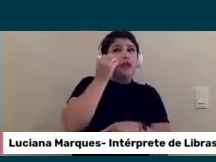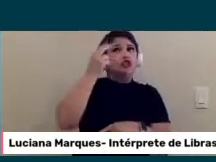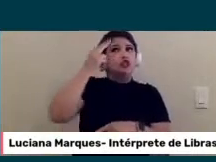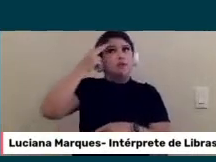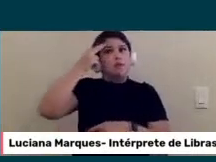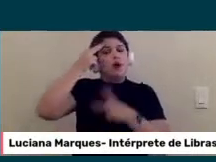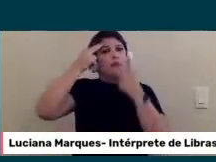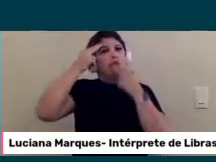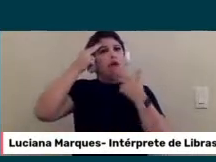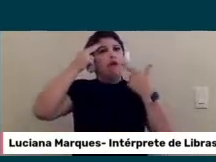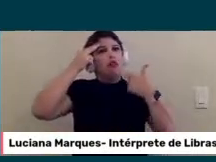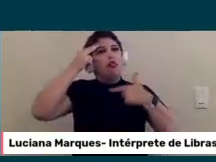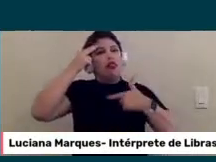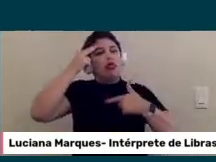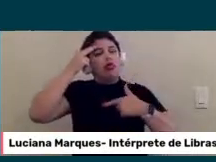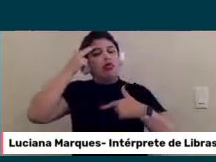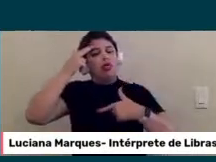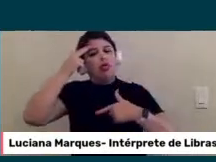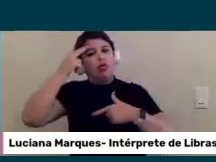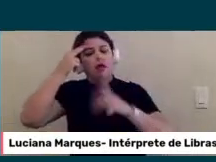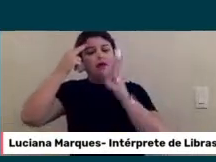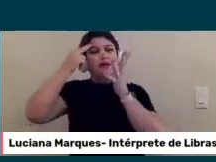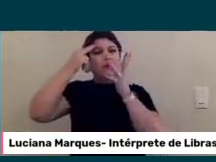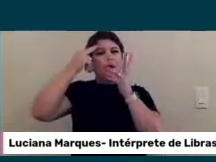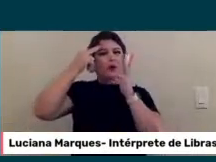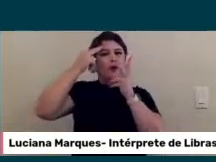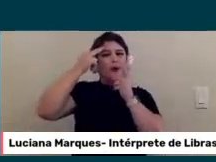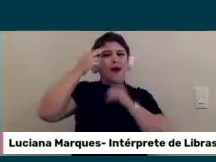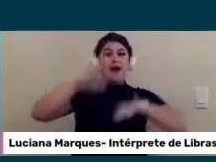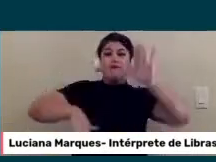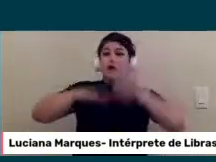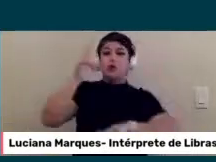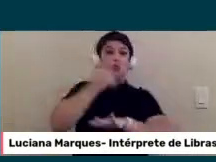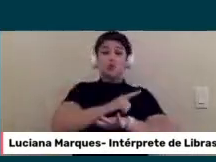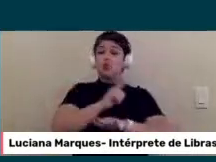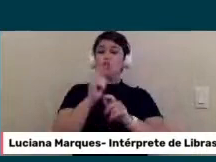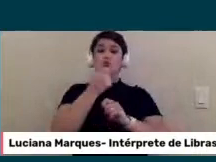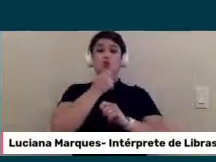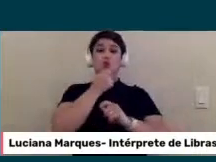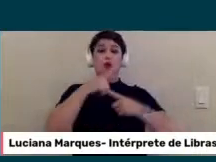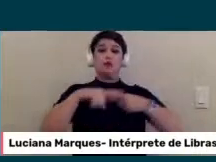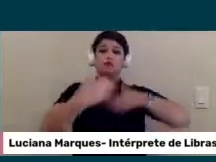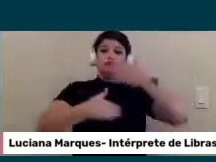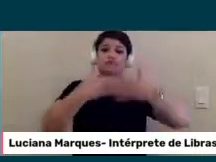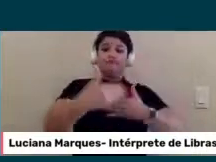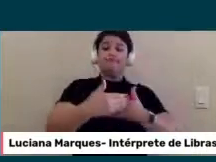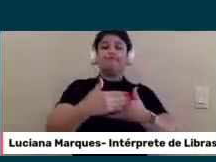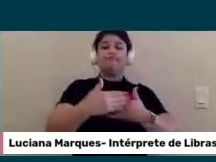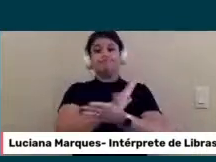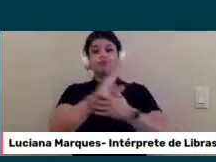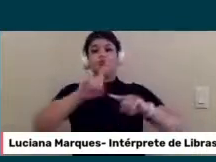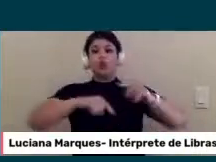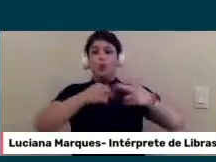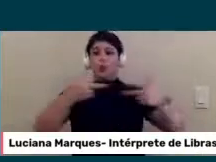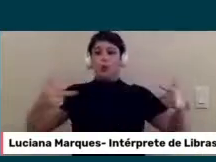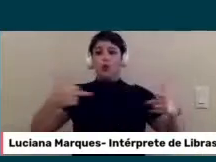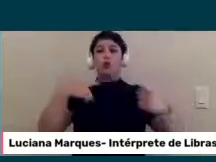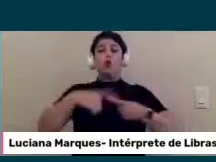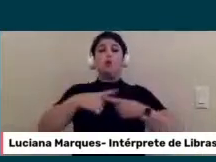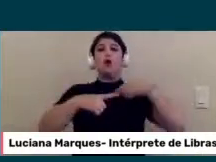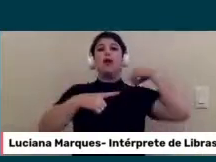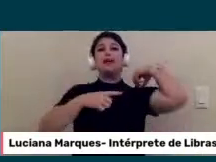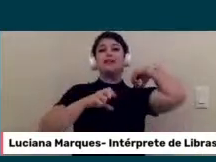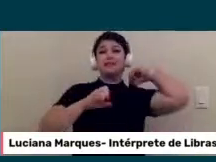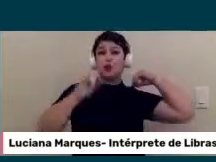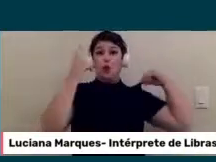muito lentos, às vezes a gente nem chega a desenhar hipóteses para o desenvolvimento de certos produtos, e quando